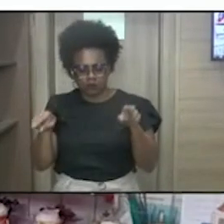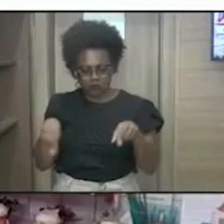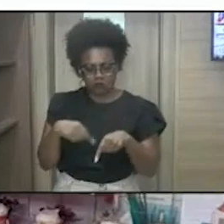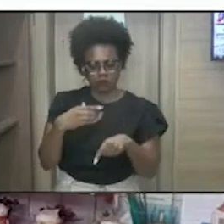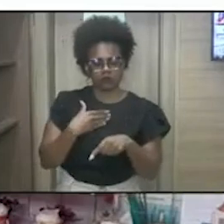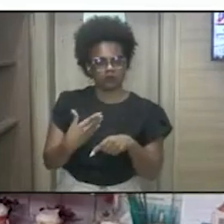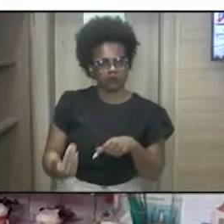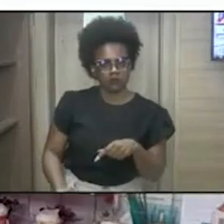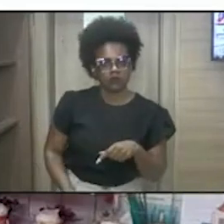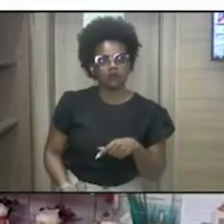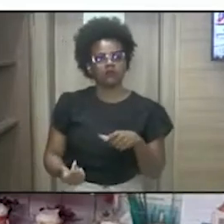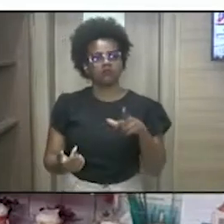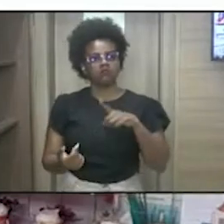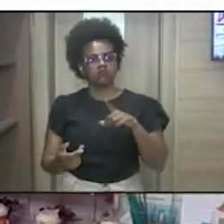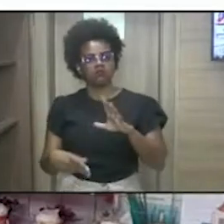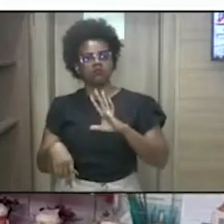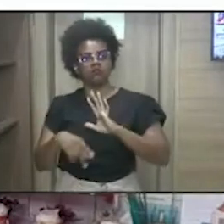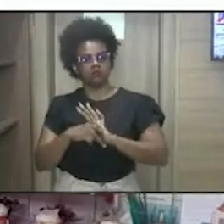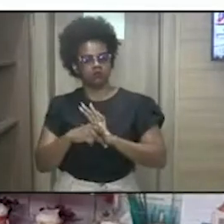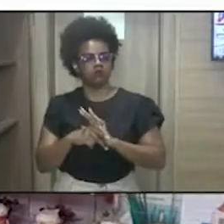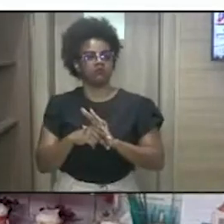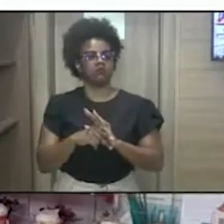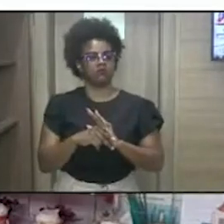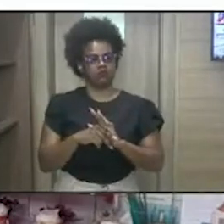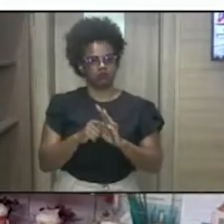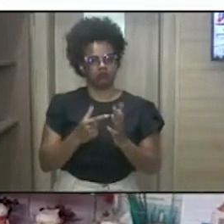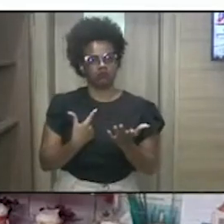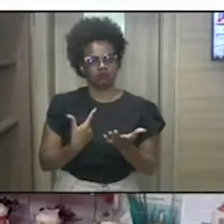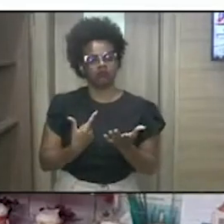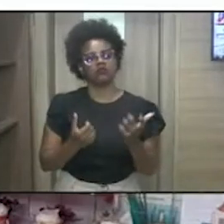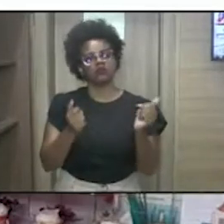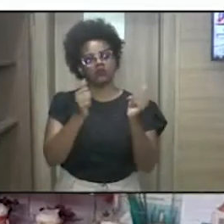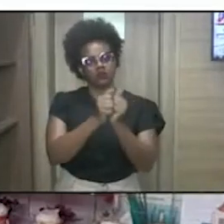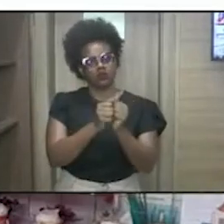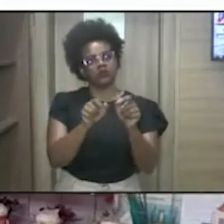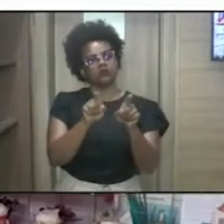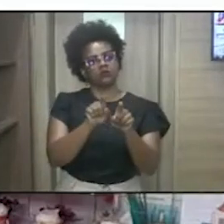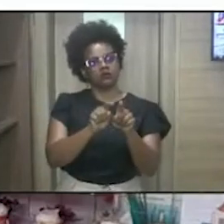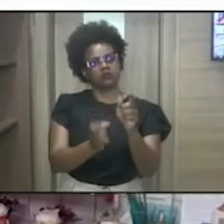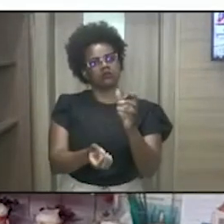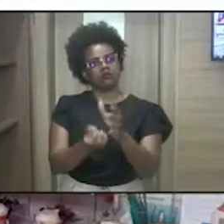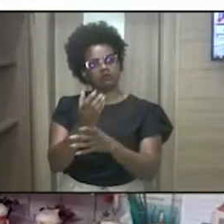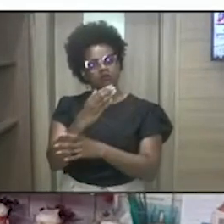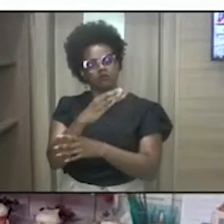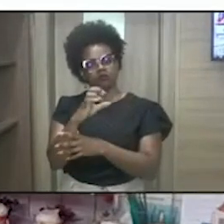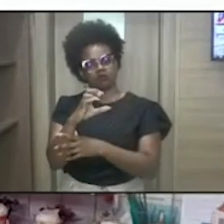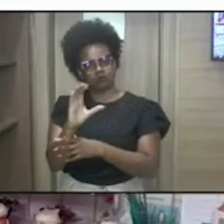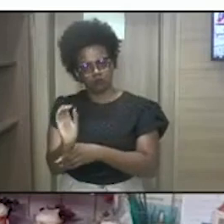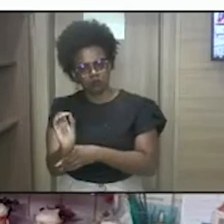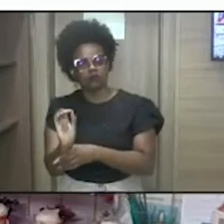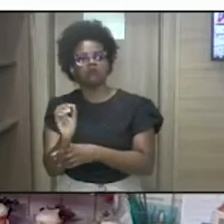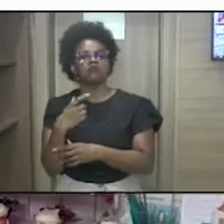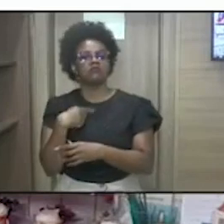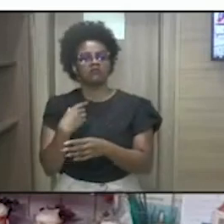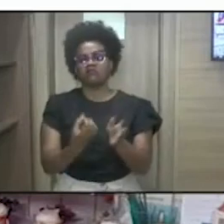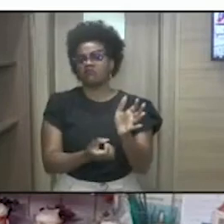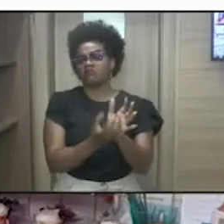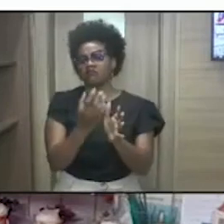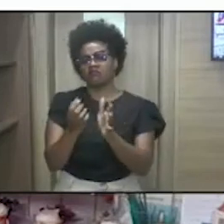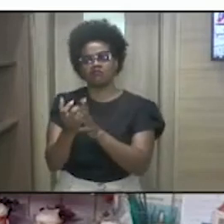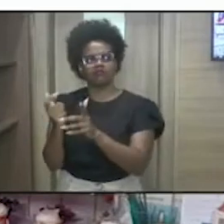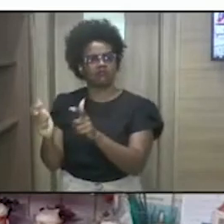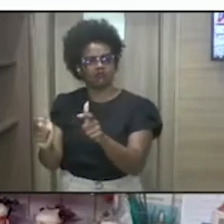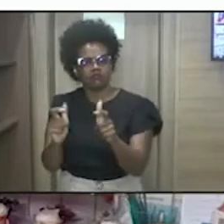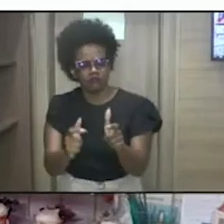públicos, né, os laboratórios regionais de prótese, junto também com a implantação dos CELs. Então, muitos locais